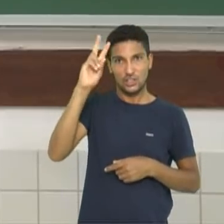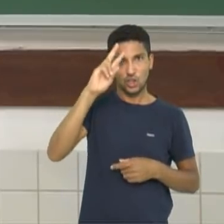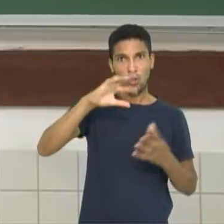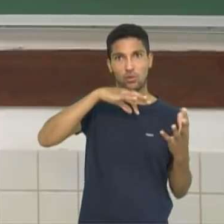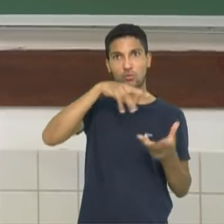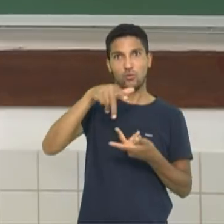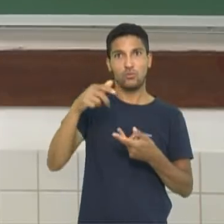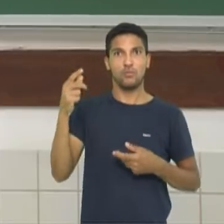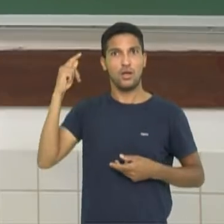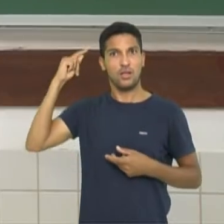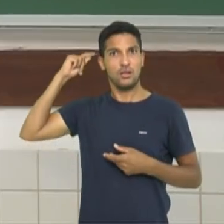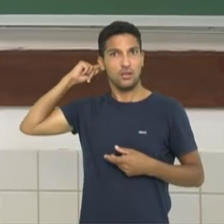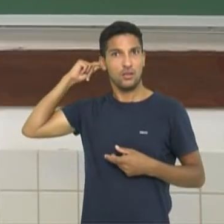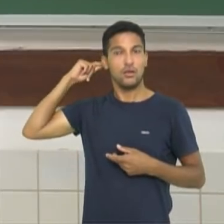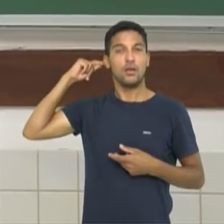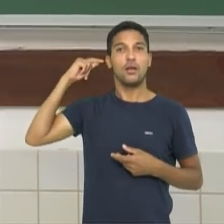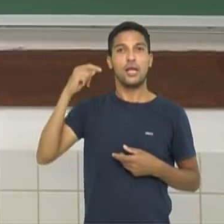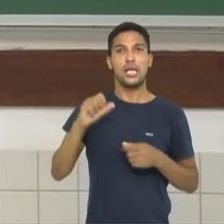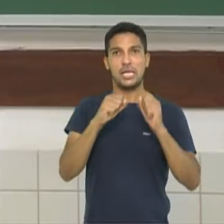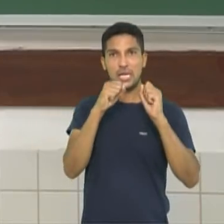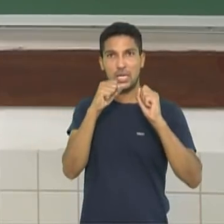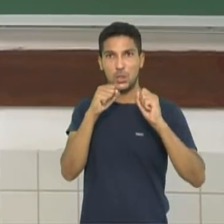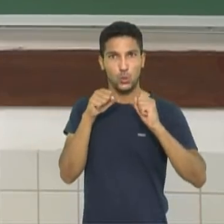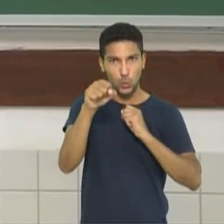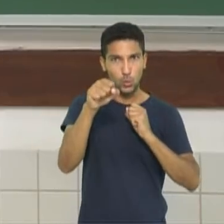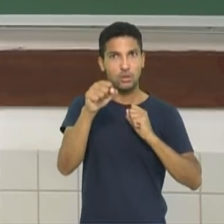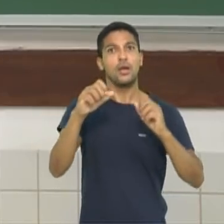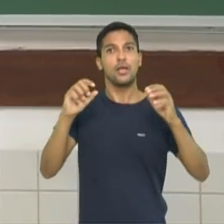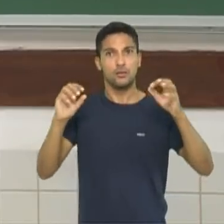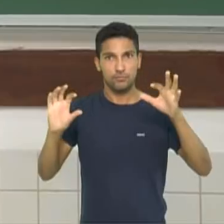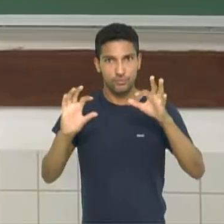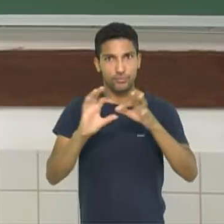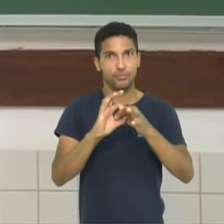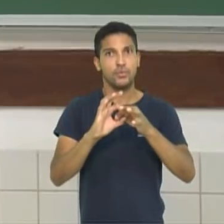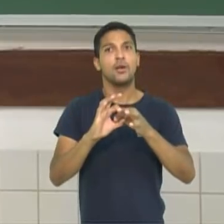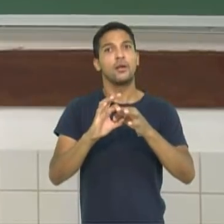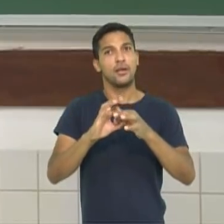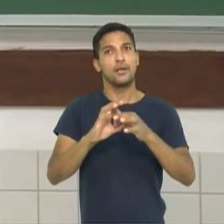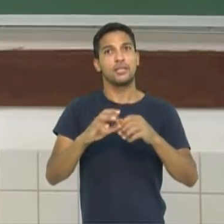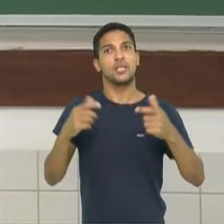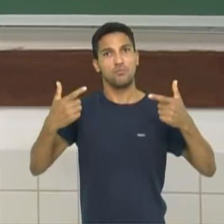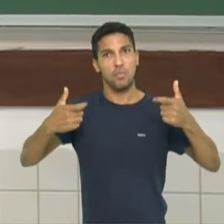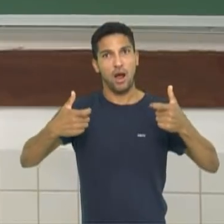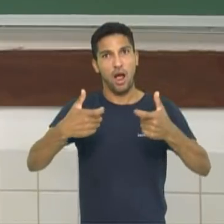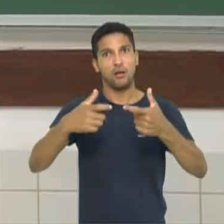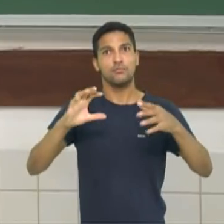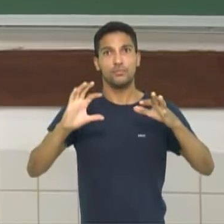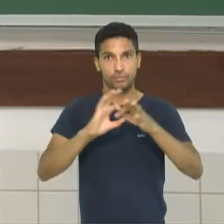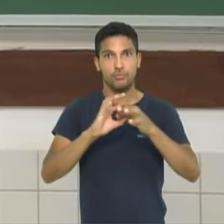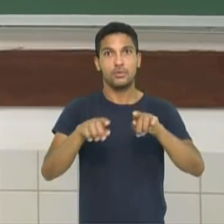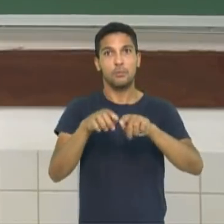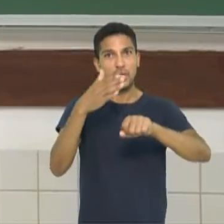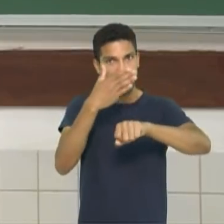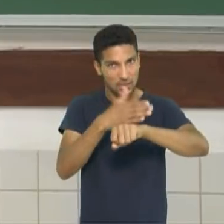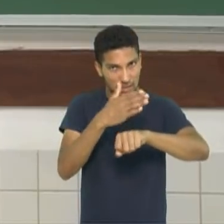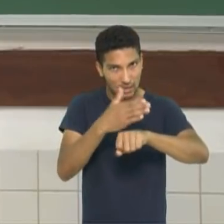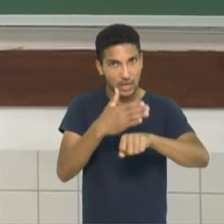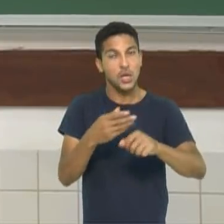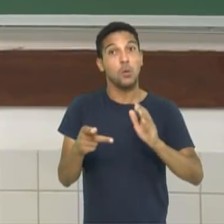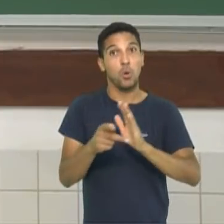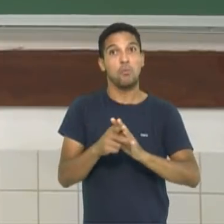antepassados aprenderam a lutar para garantir a sua sobrevivência. Tá? Não somente para